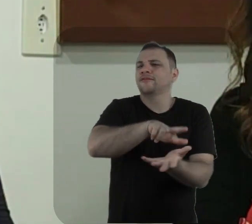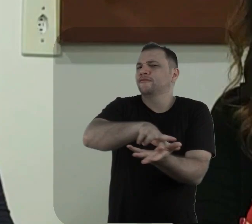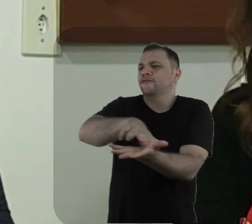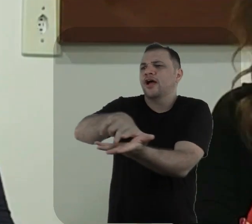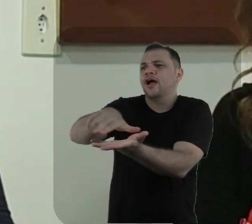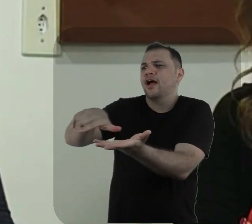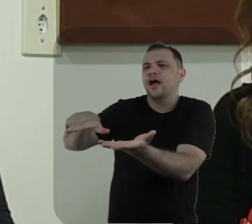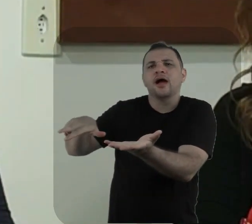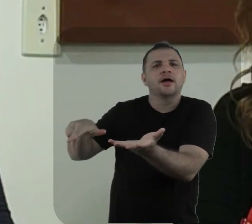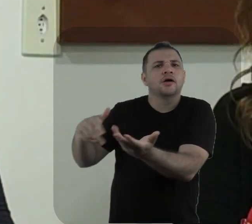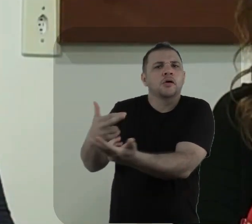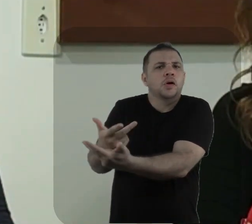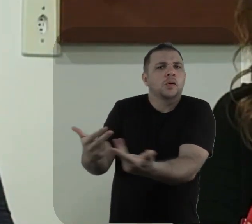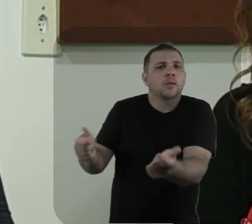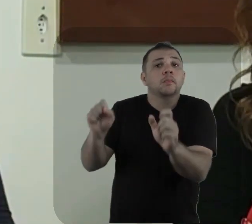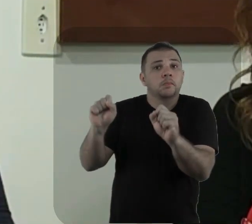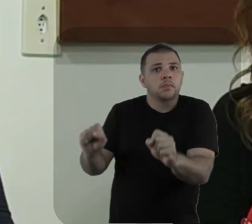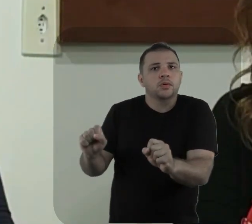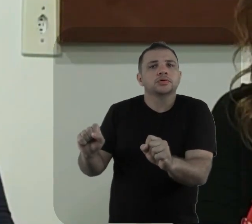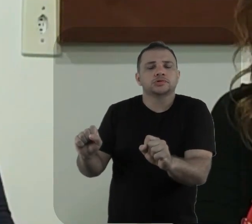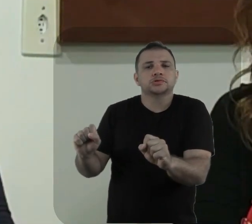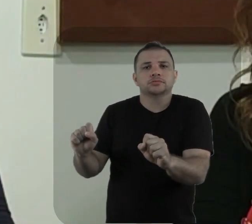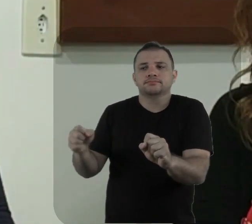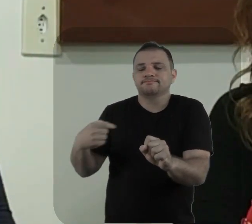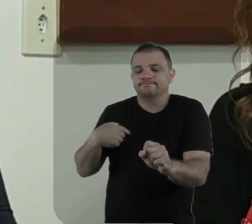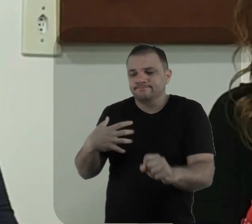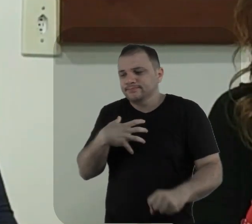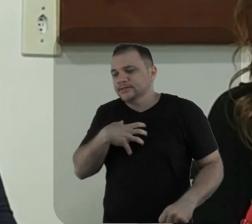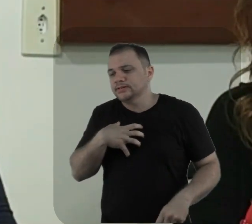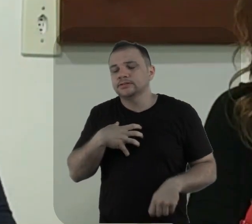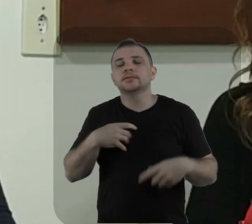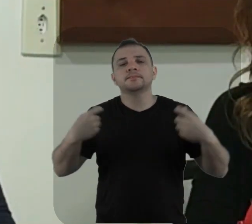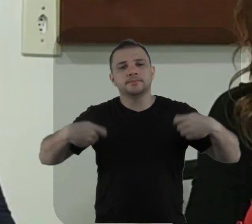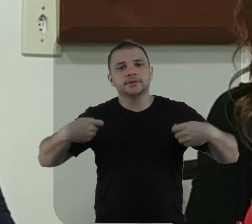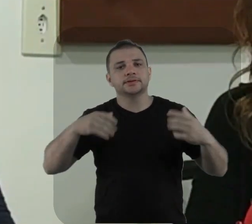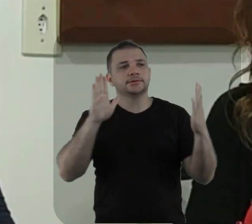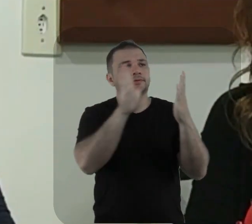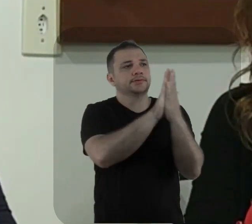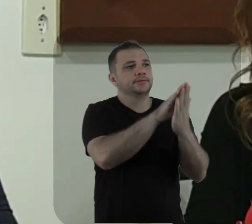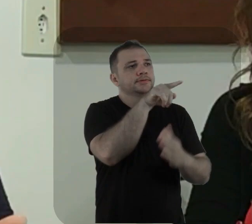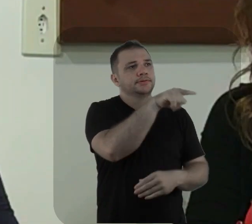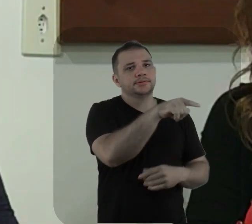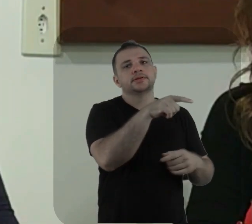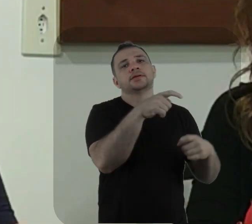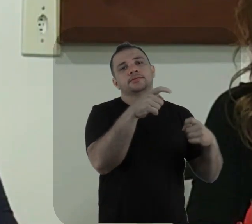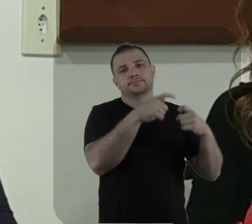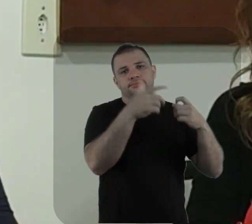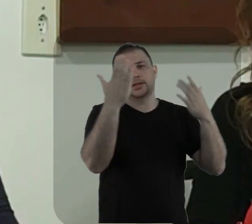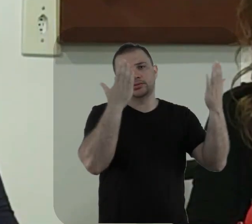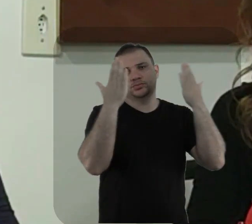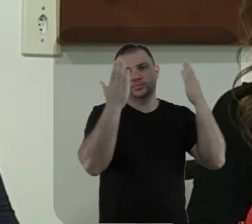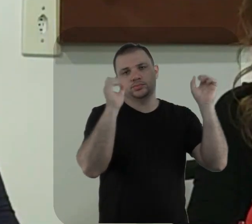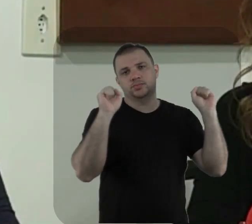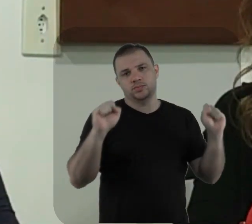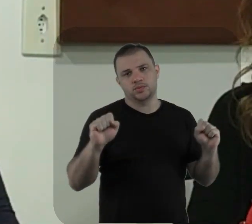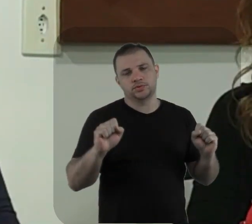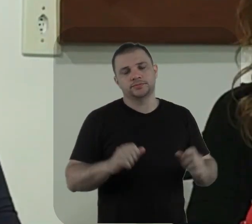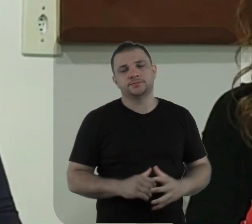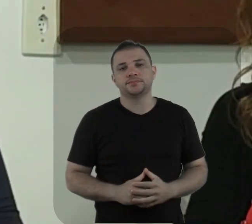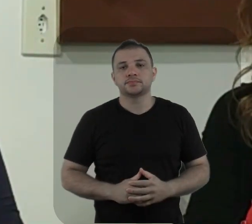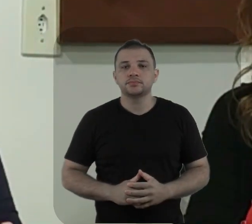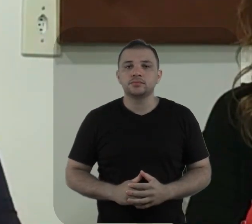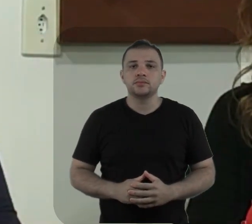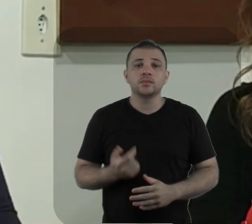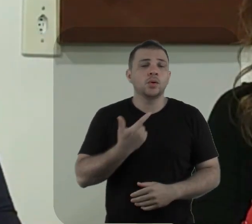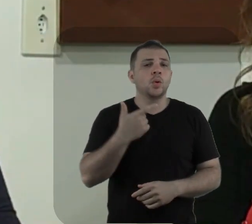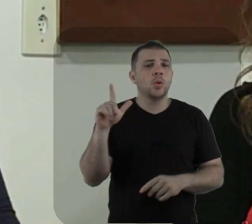são muitas demandas que podem levar alguém a buscar essa ajuda, né, psicológica. Um outro ponto que você traz, e ainda pegando